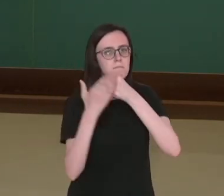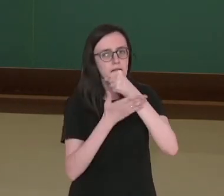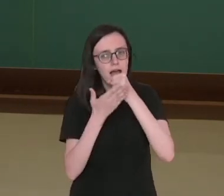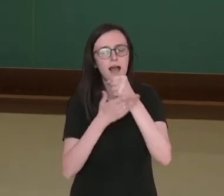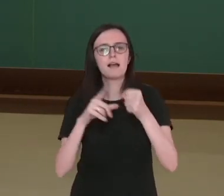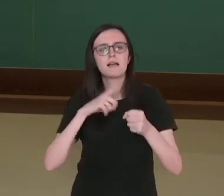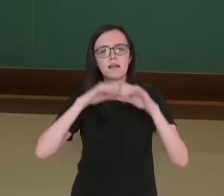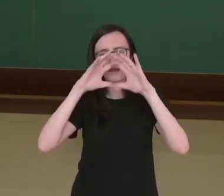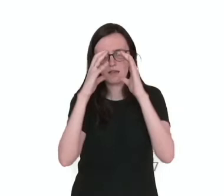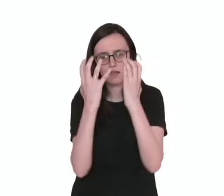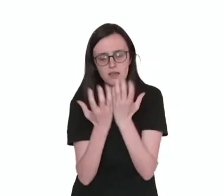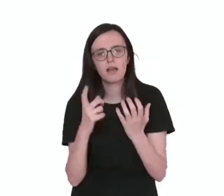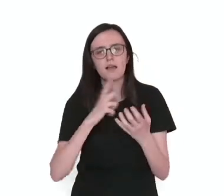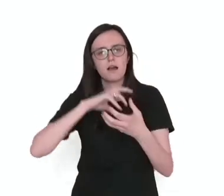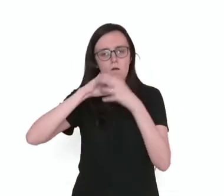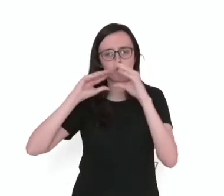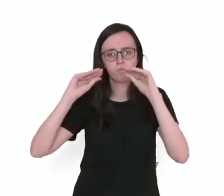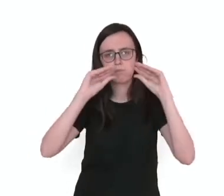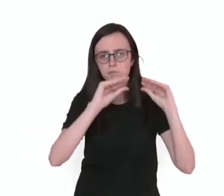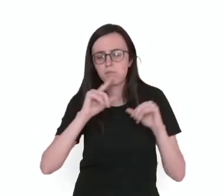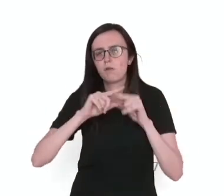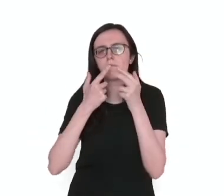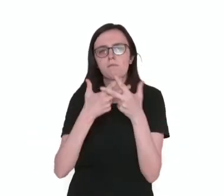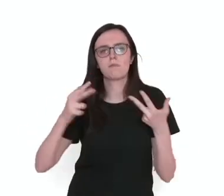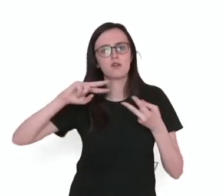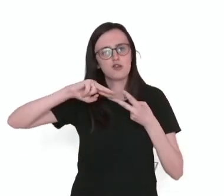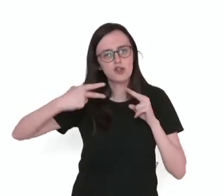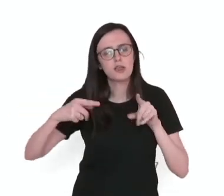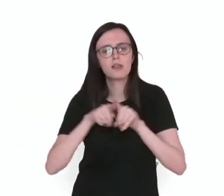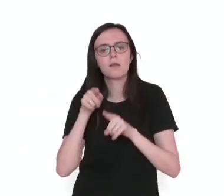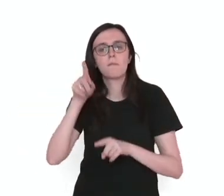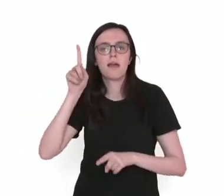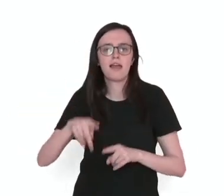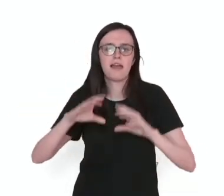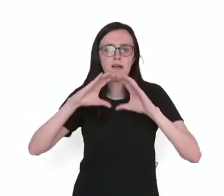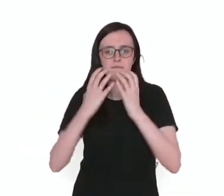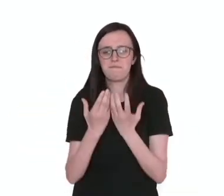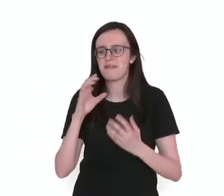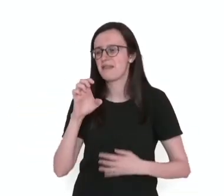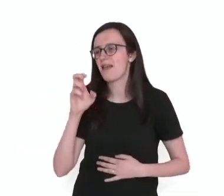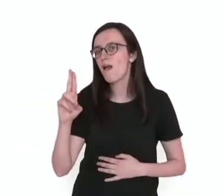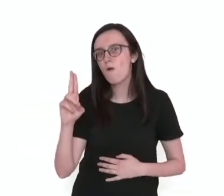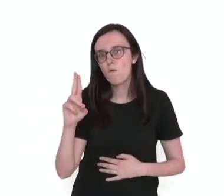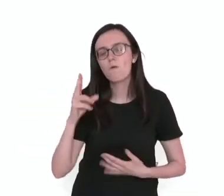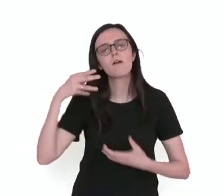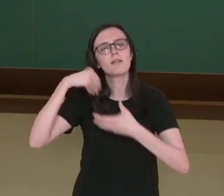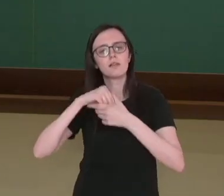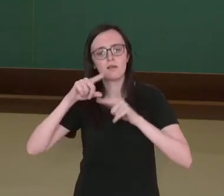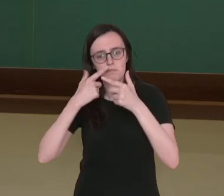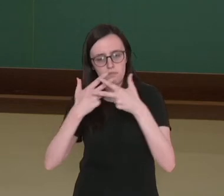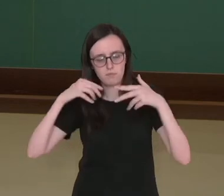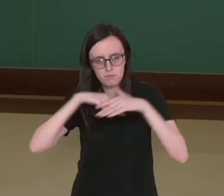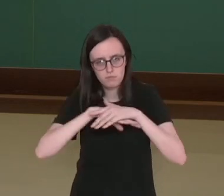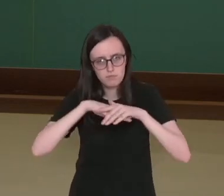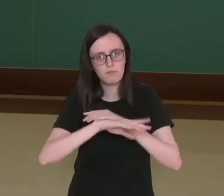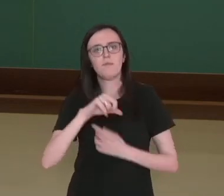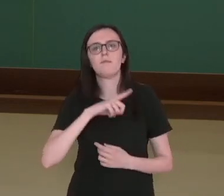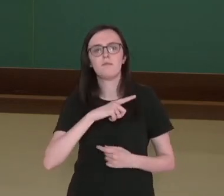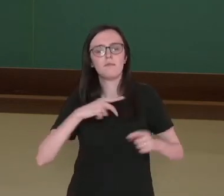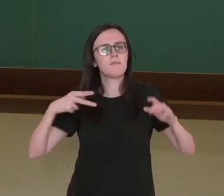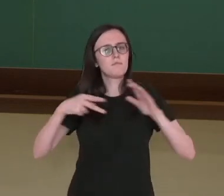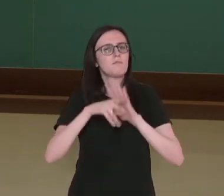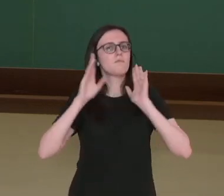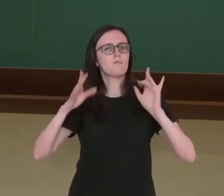Membrana plasmática, citoplasma, o material genético. Como ela é uma célula eucariote, o material genético está guardado dentro de uma bolsinha,